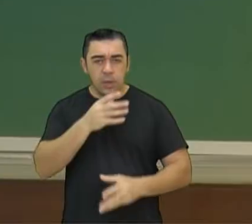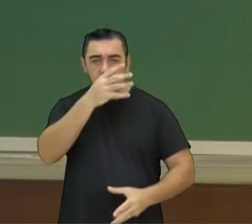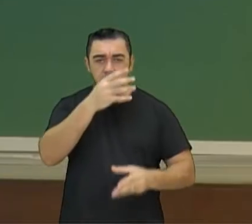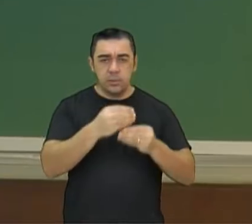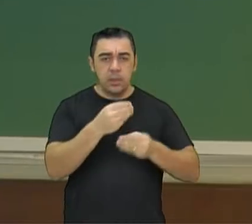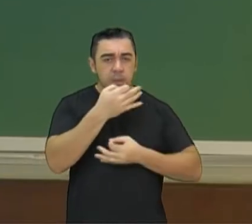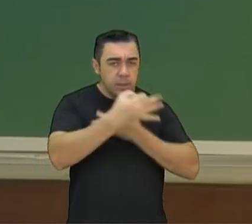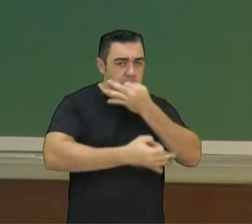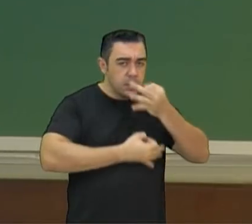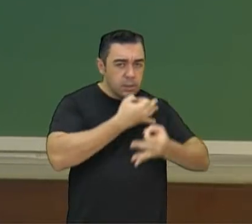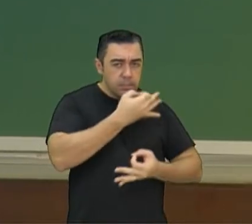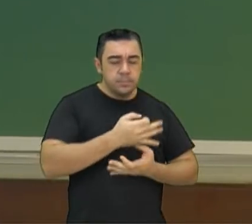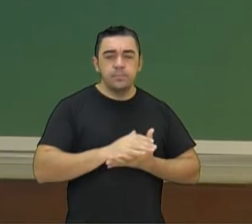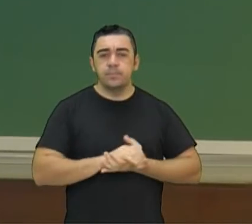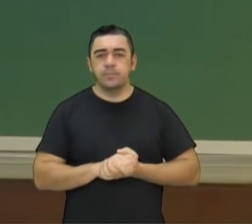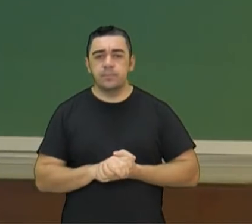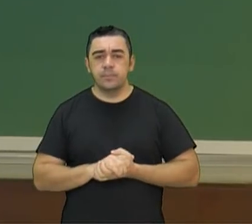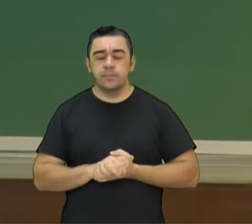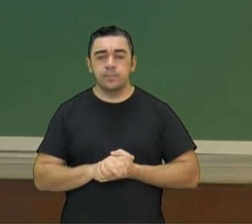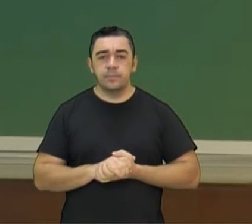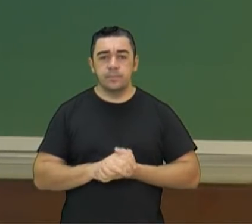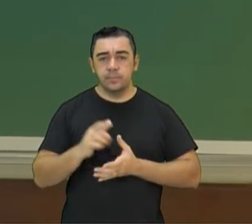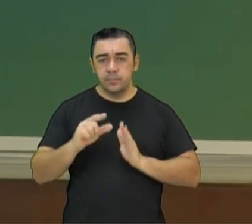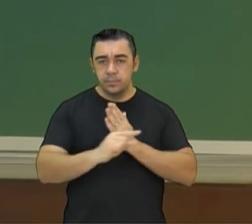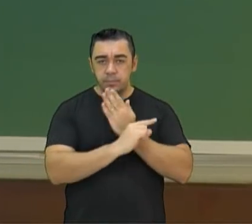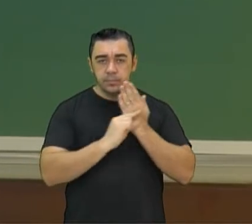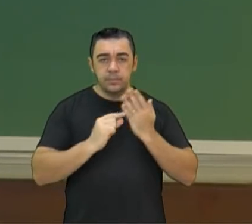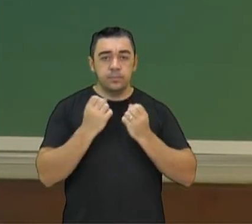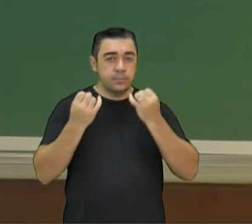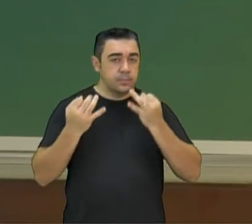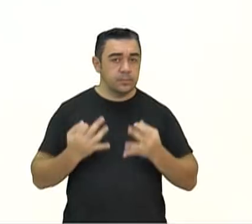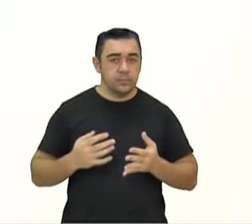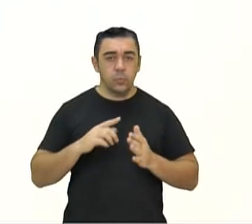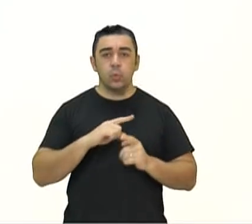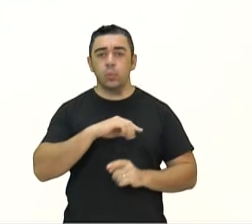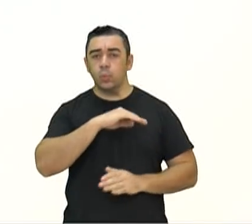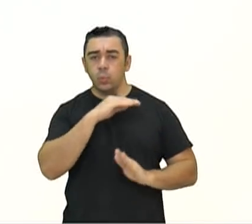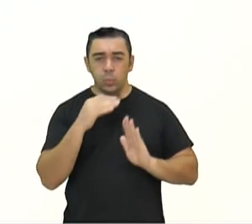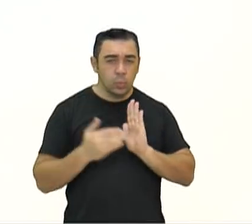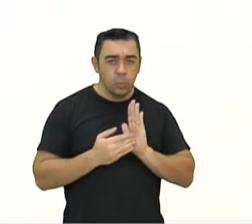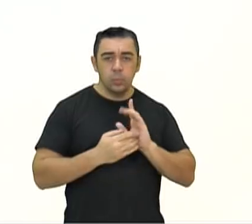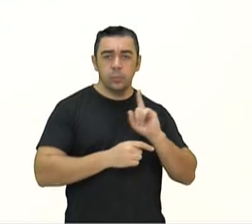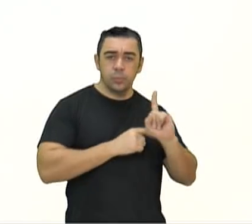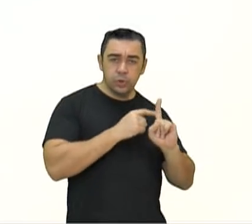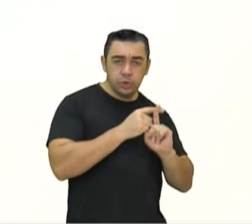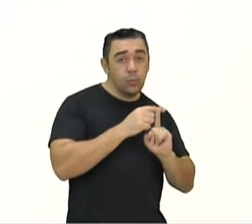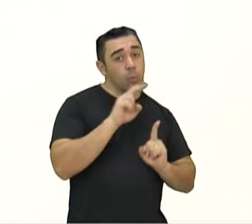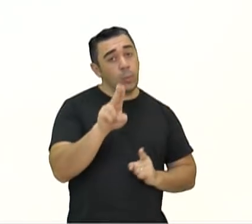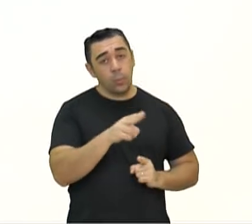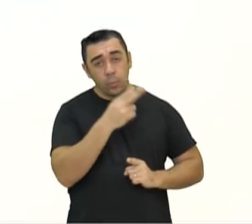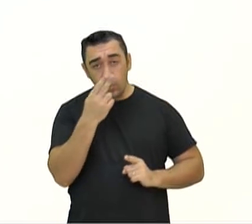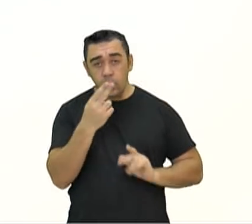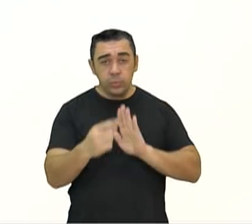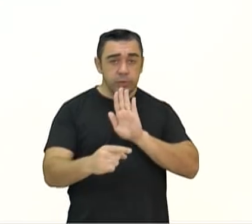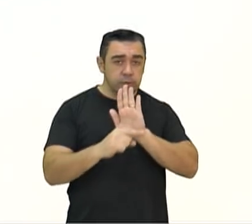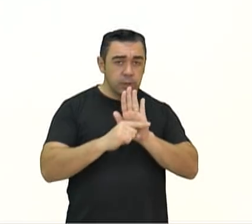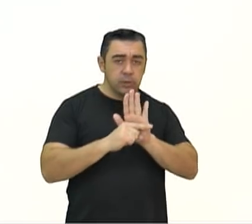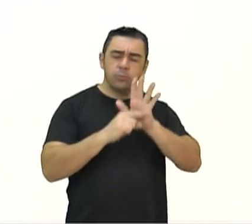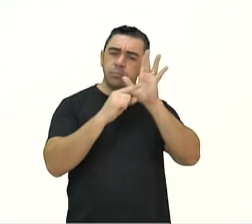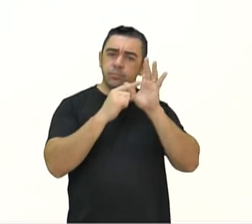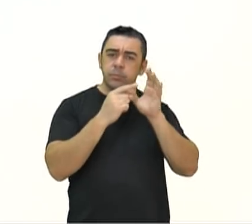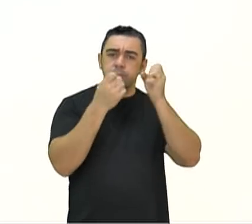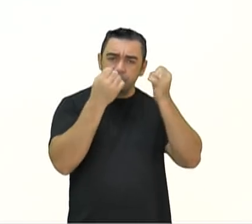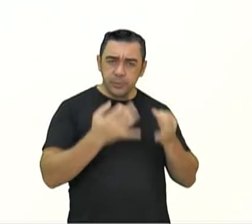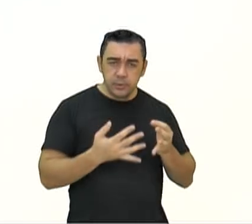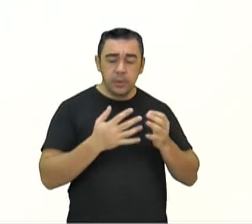crítica? Observem lá. O autor aponta todos os aspectos positivos e ou negativos, né? Então, a